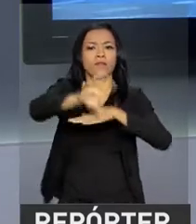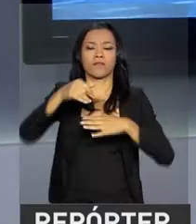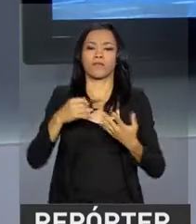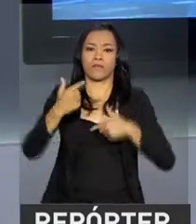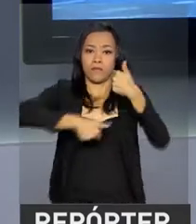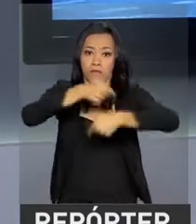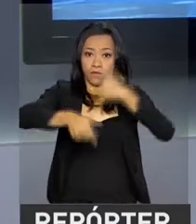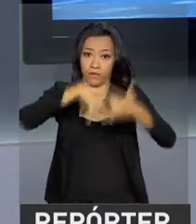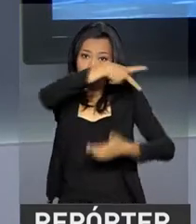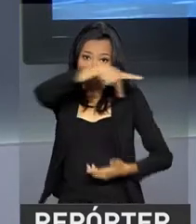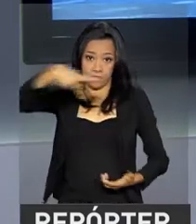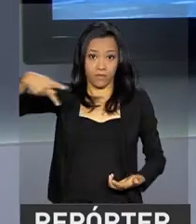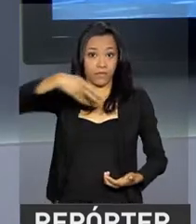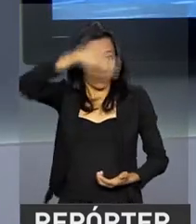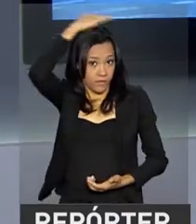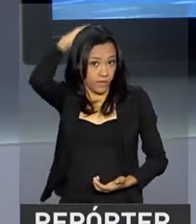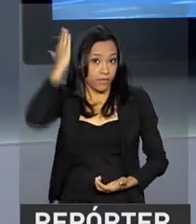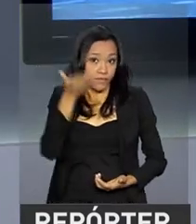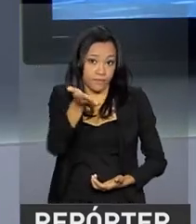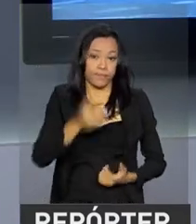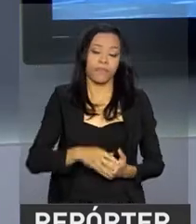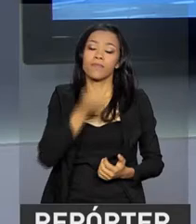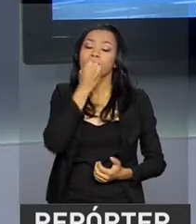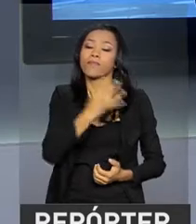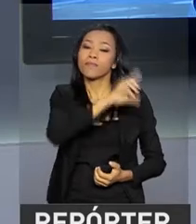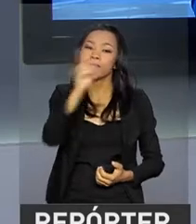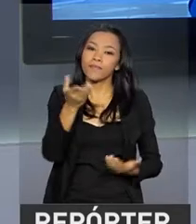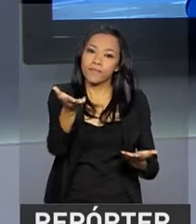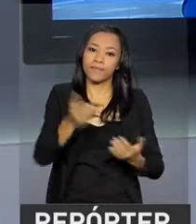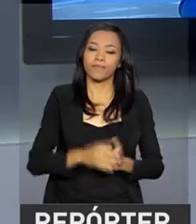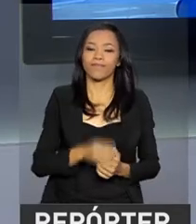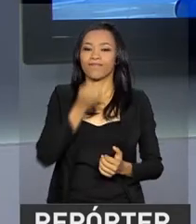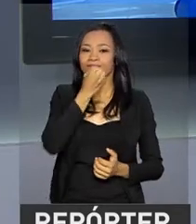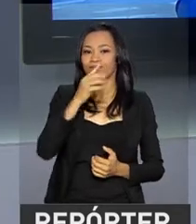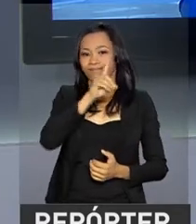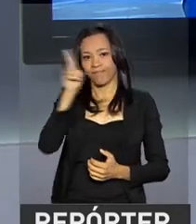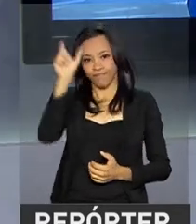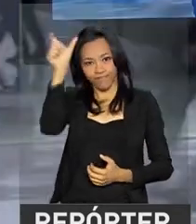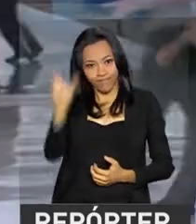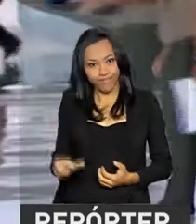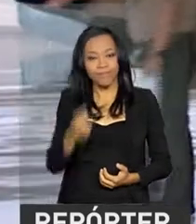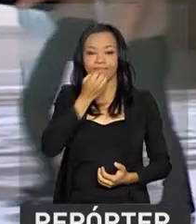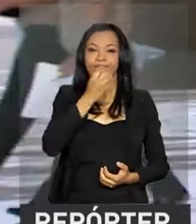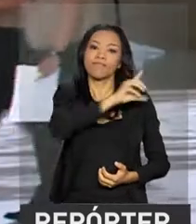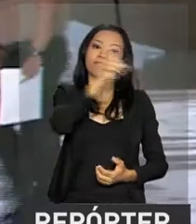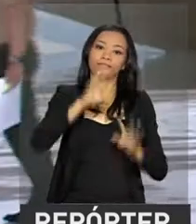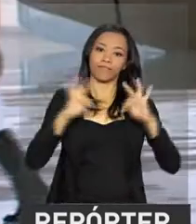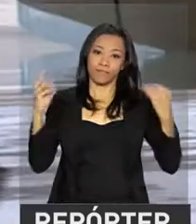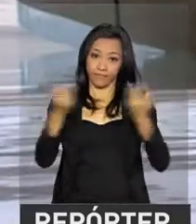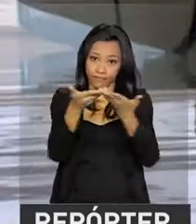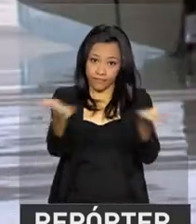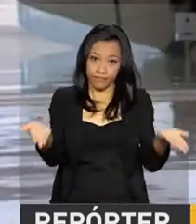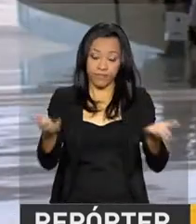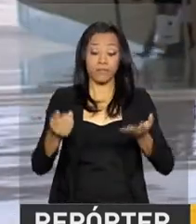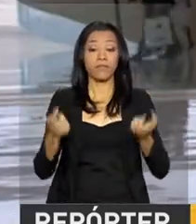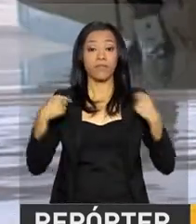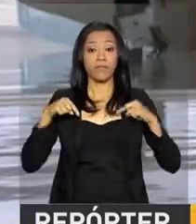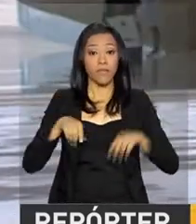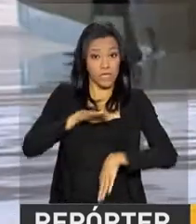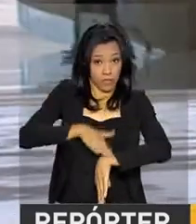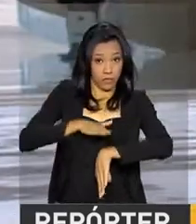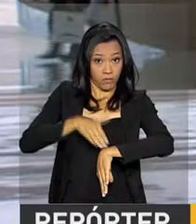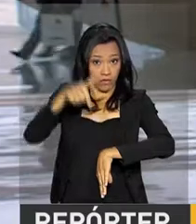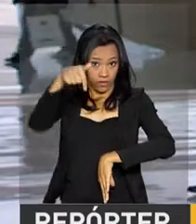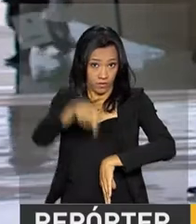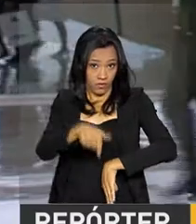Temer. Olá, Mara, bom dia para você. Bom dia para você também, Thaisa. Bom dia a todos. Olha, Thaisa, neste momento